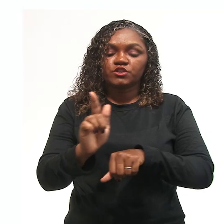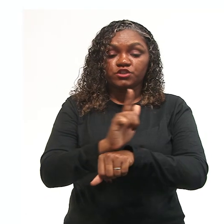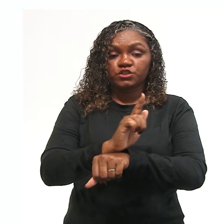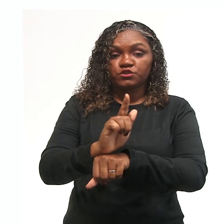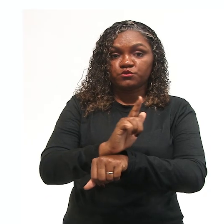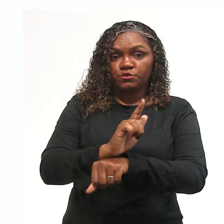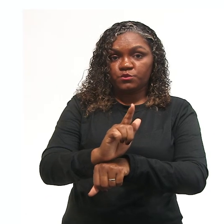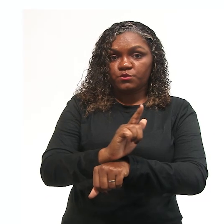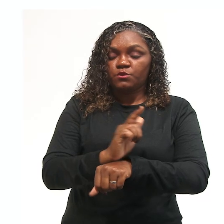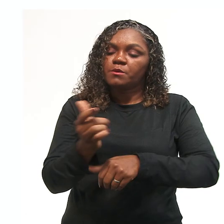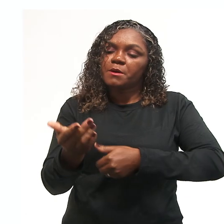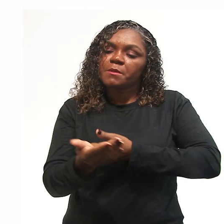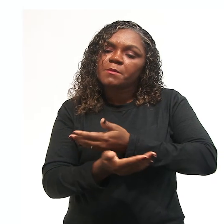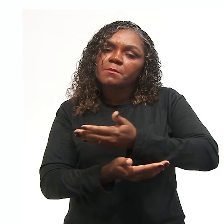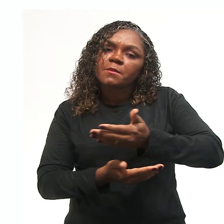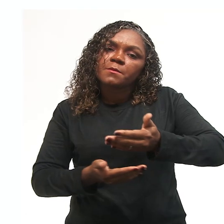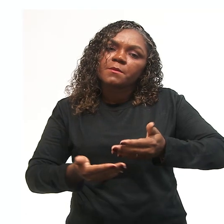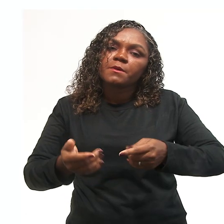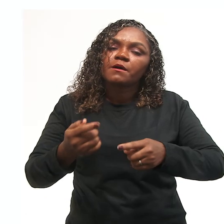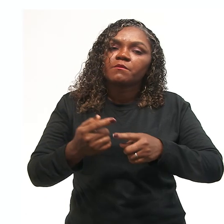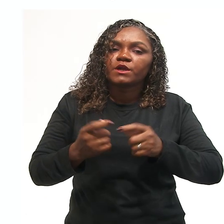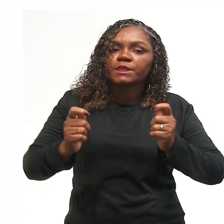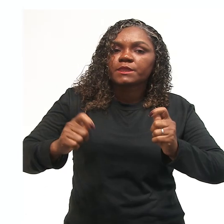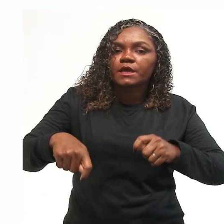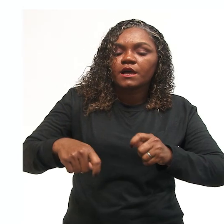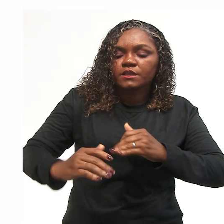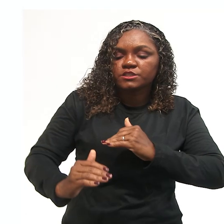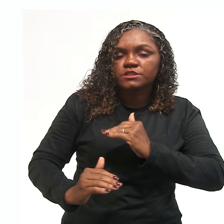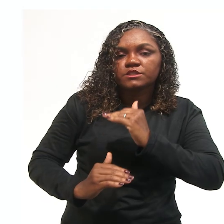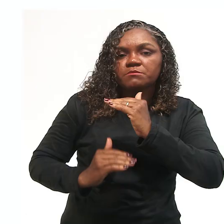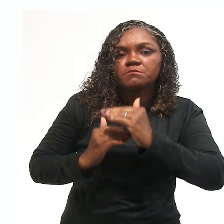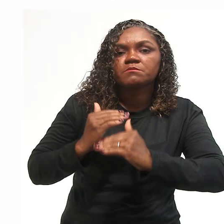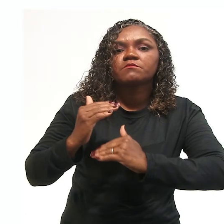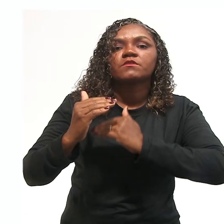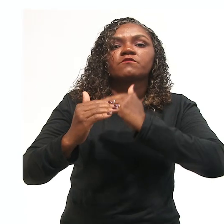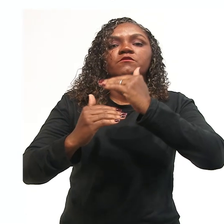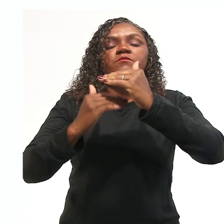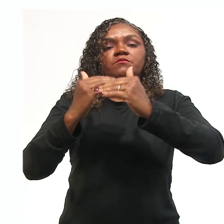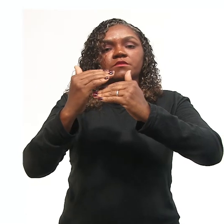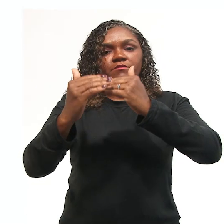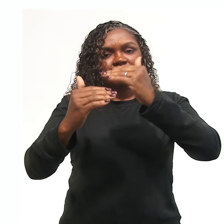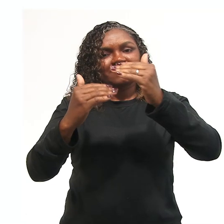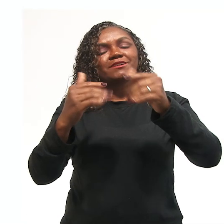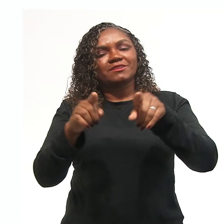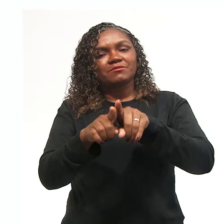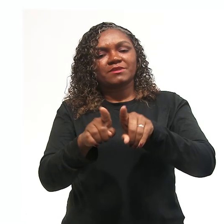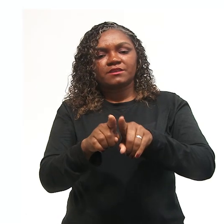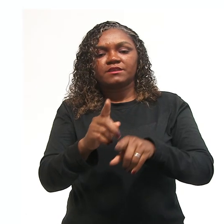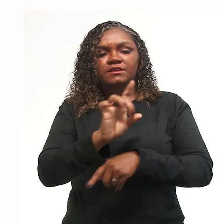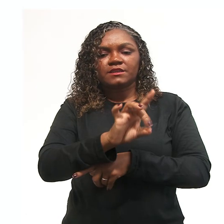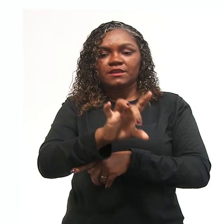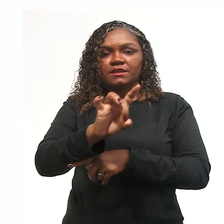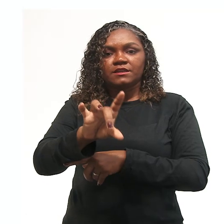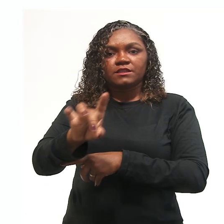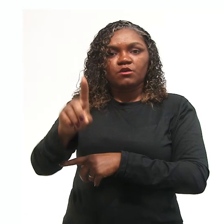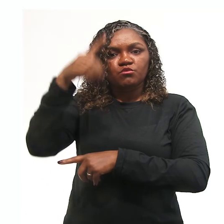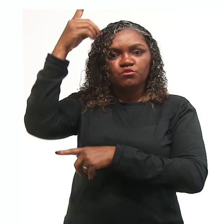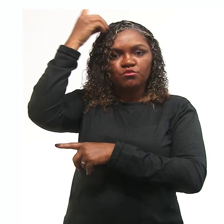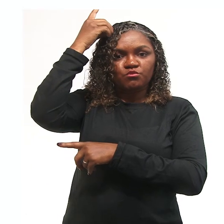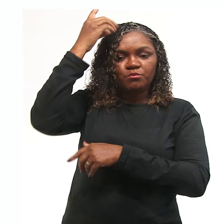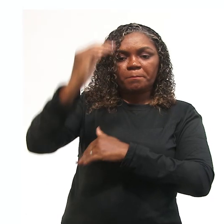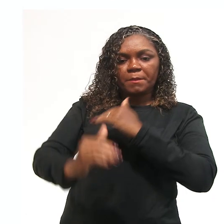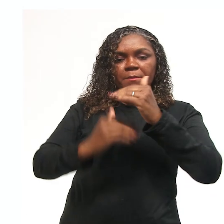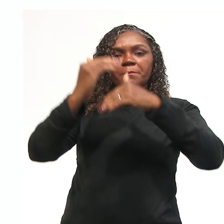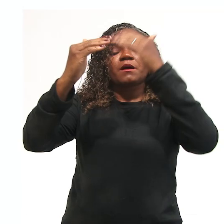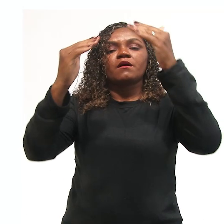gestores, possibilitando o desenvolvimento de talentos, não apenas dos gestores, mas